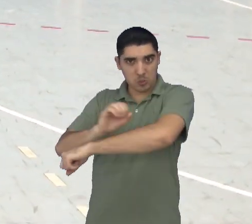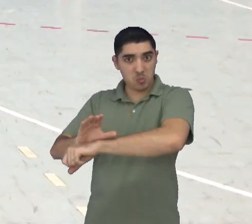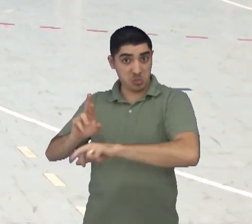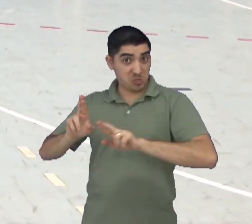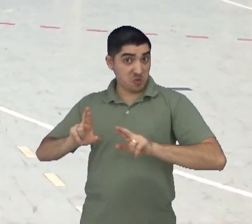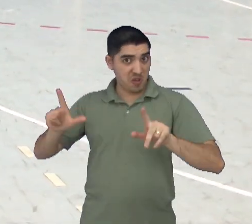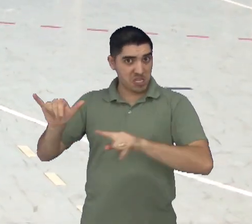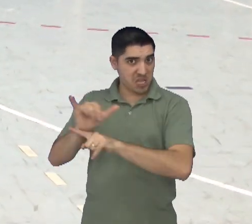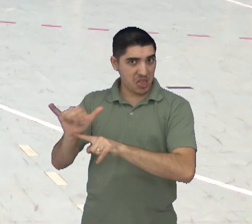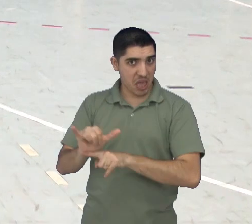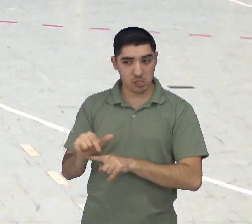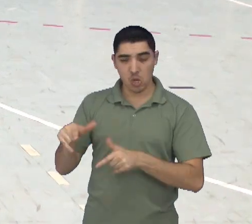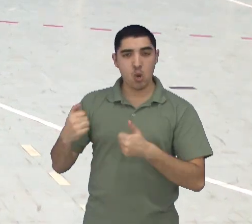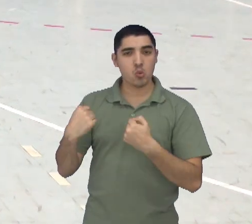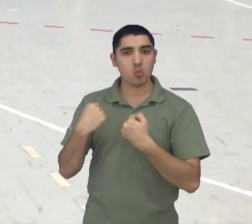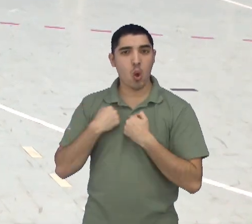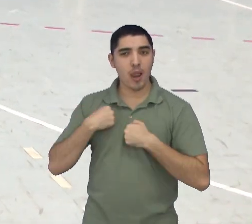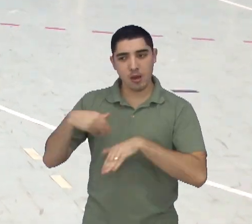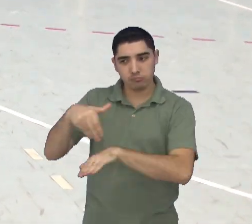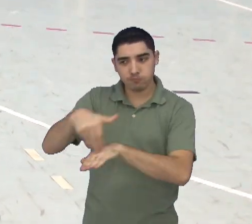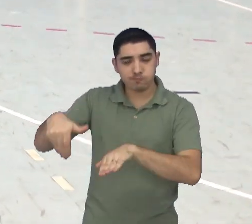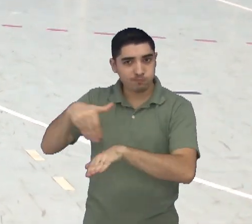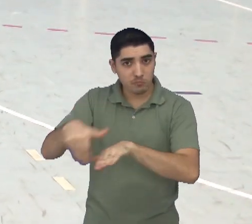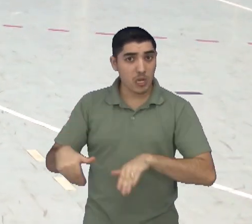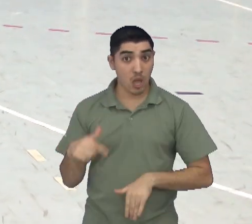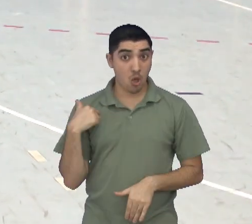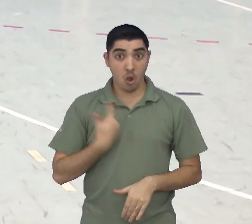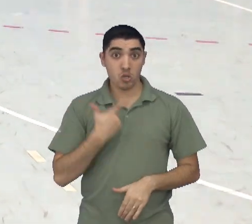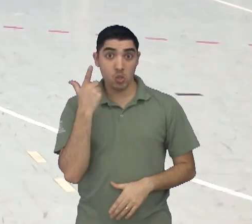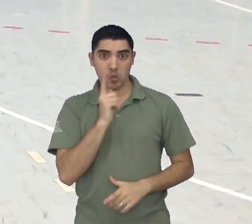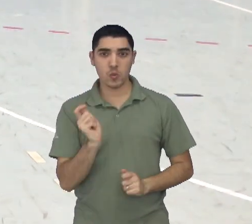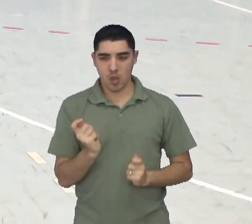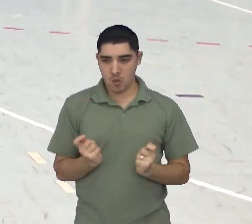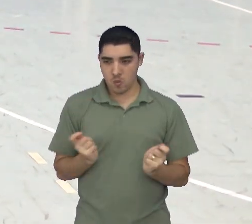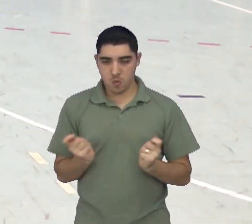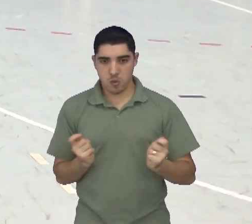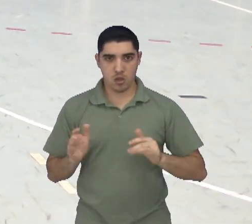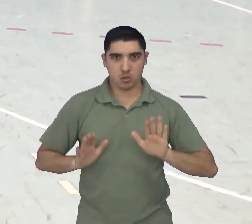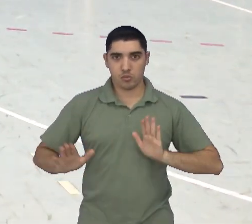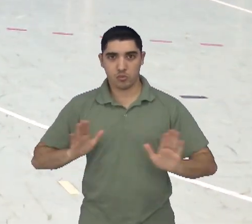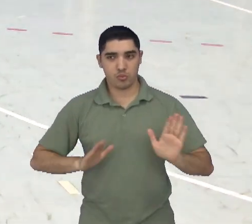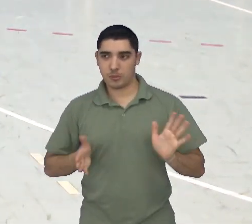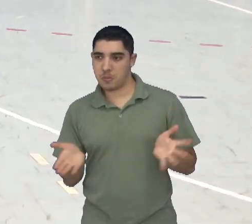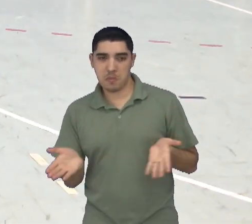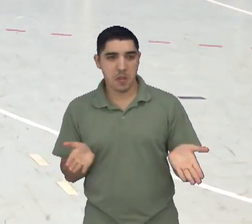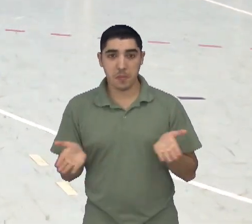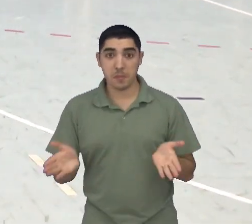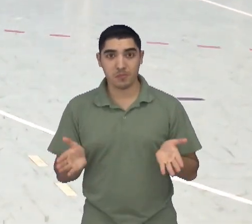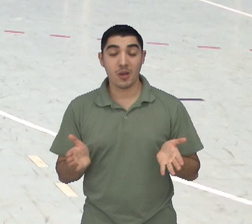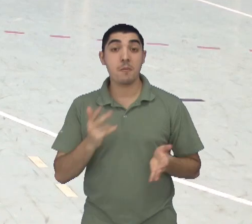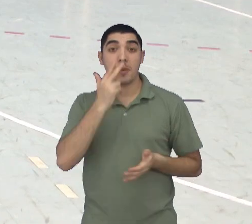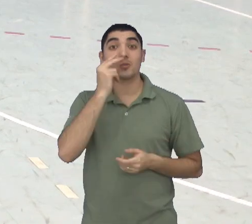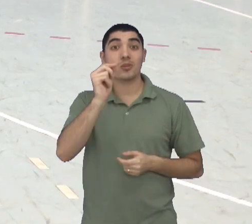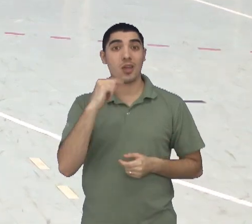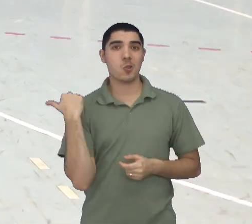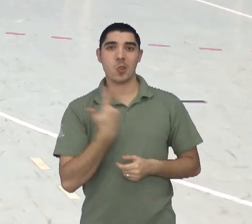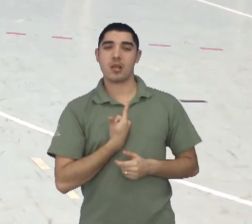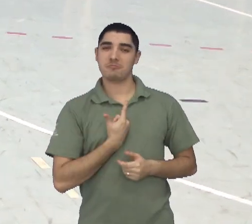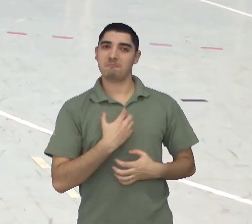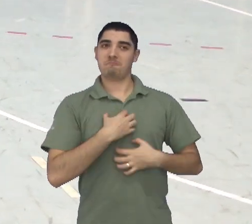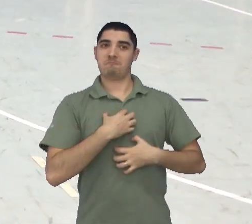Linha e a gente conseguiu segurar o ímpeto da equipe adversária. Valoriza ainda mais a nossa